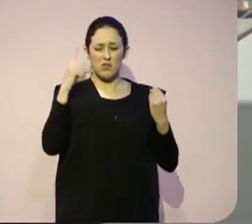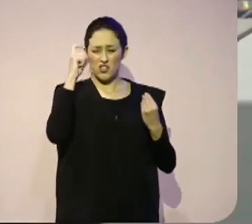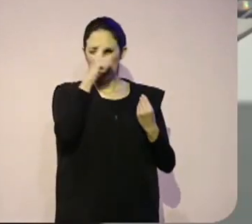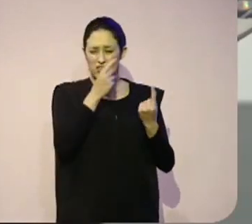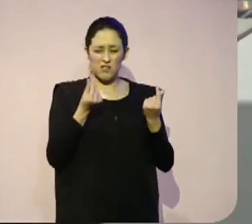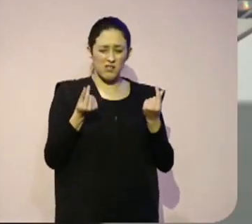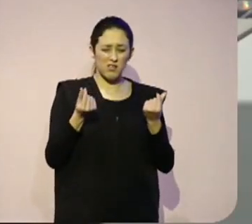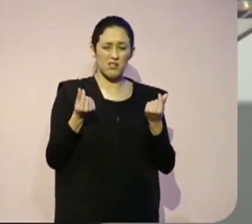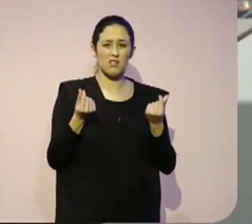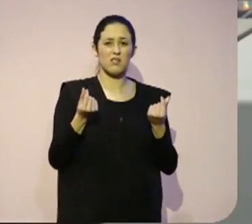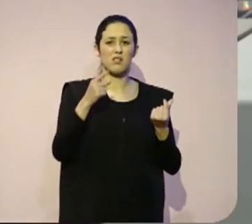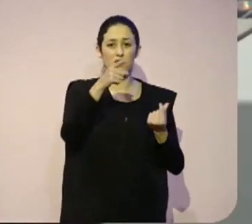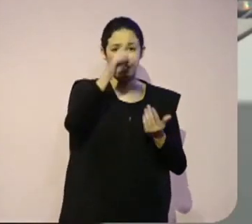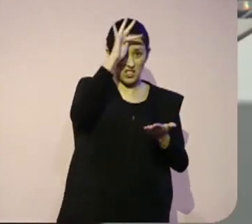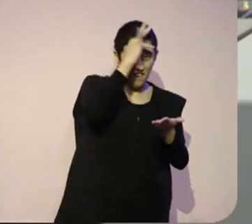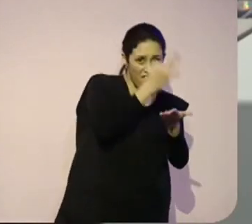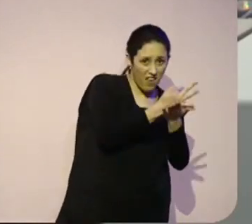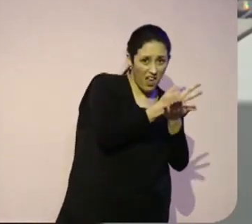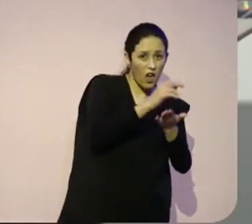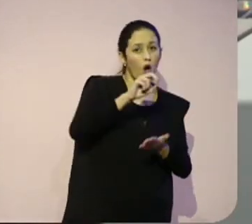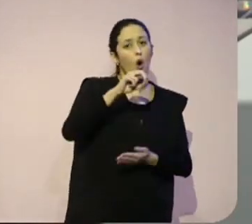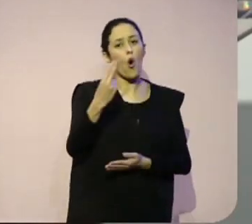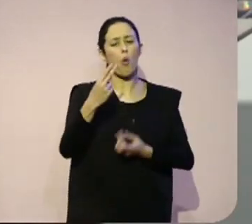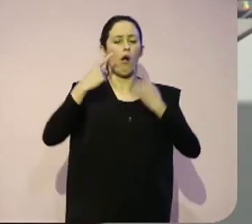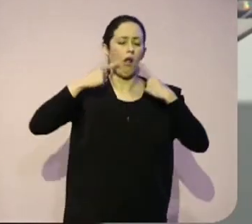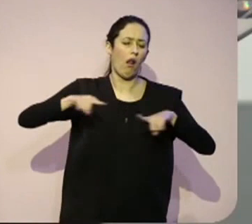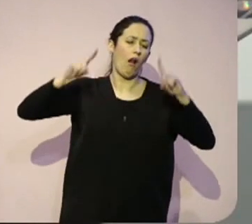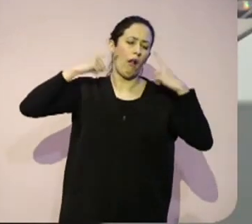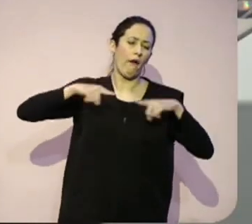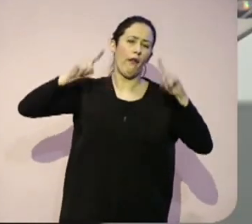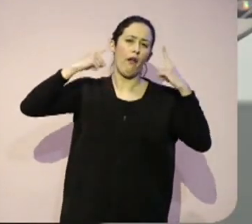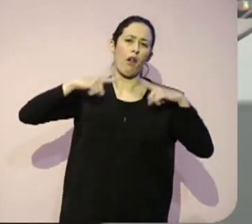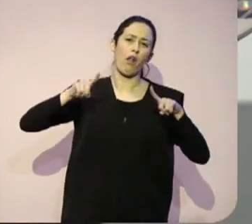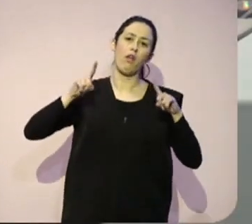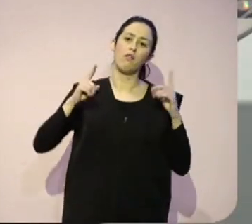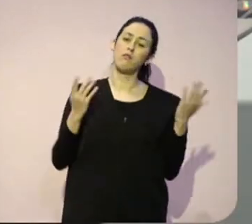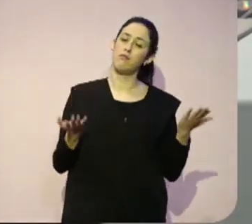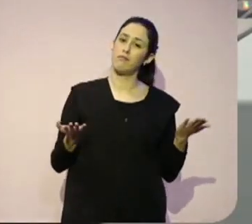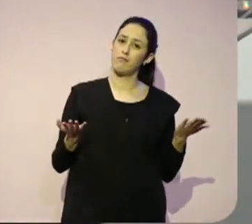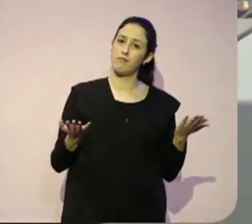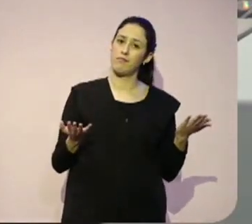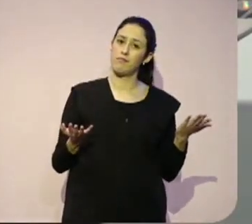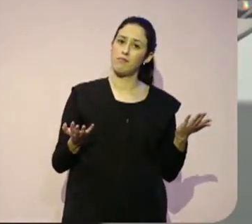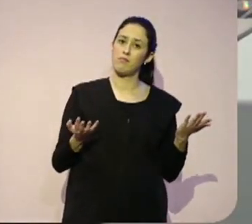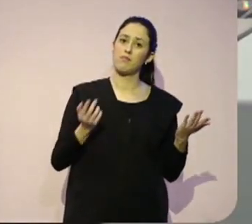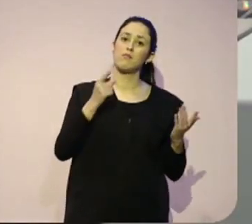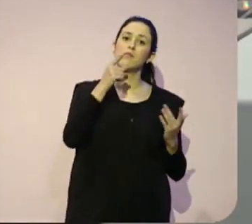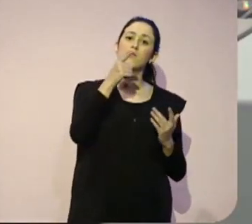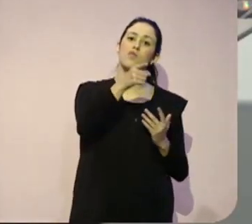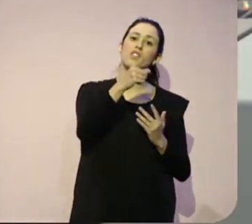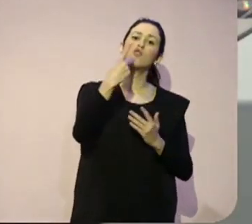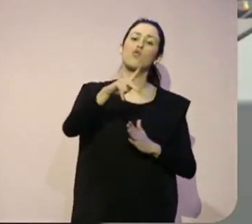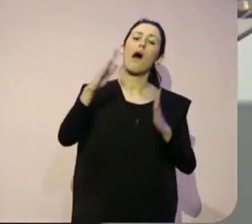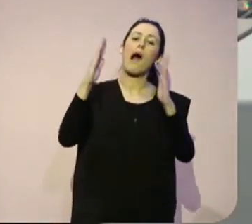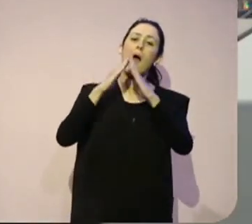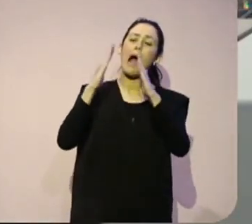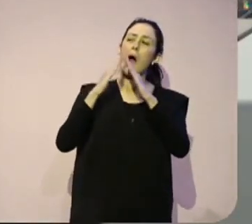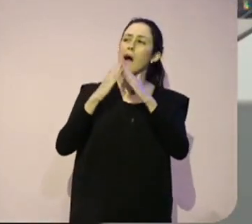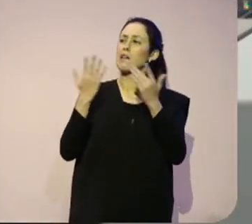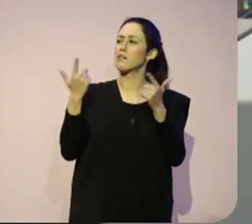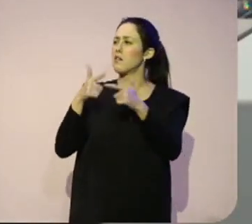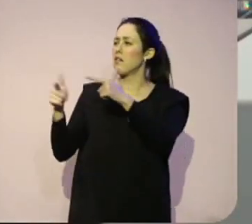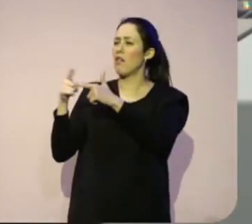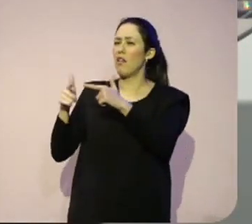tem murmurado, tem reclamado? Como é que tem sido para você olhar para a tua casa passando